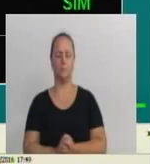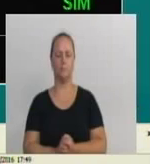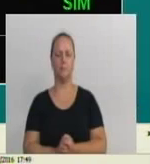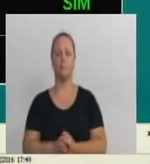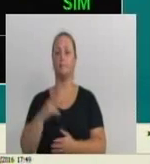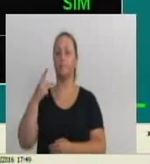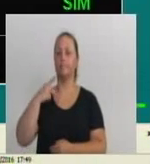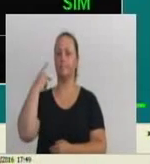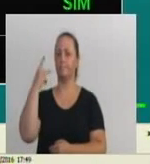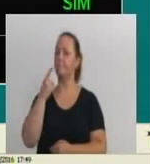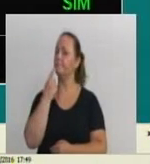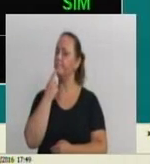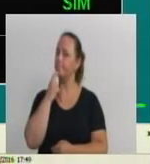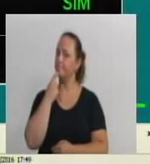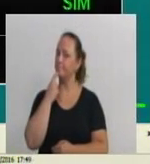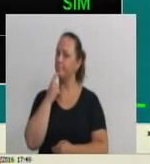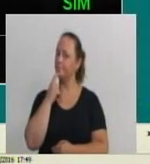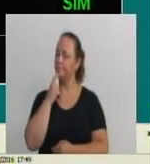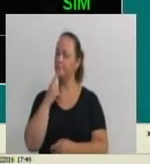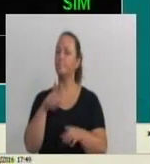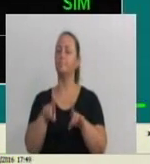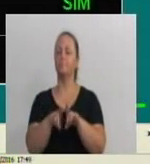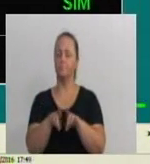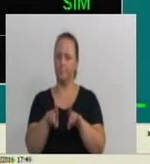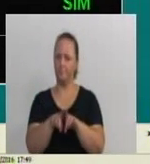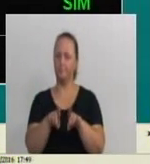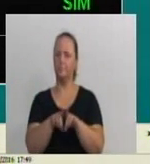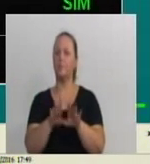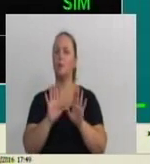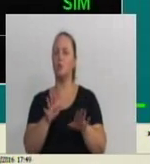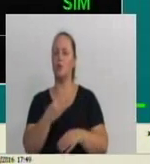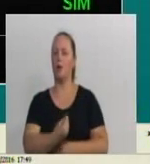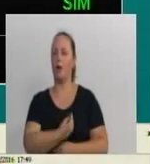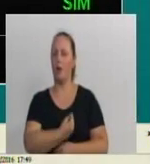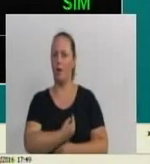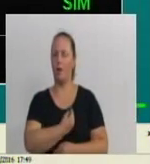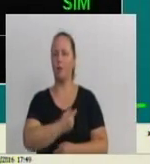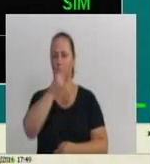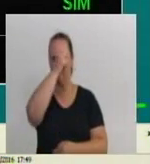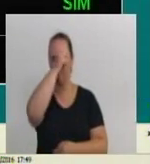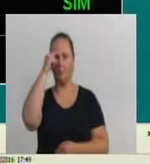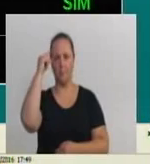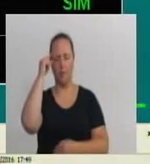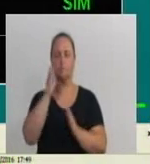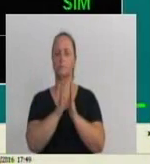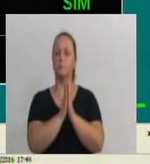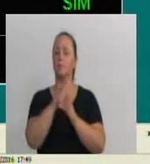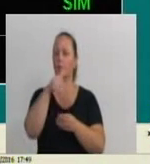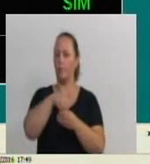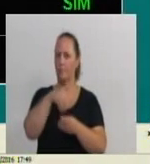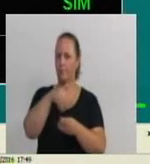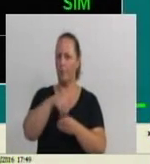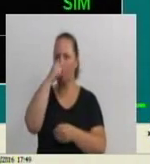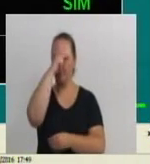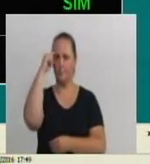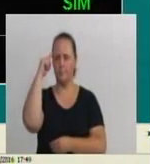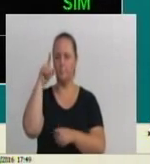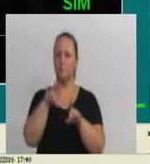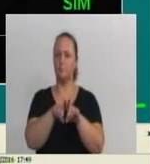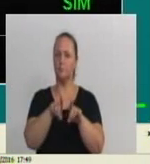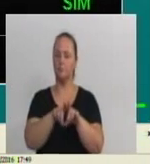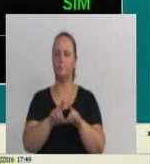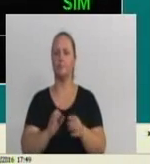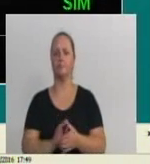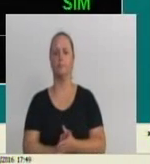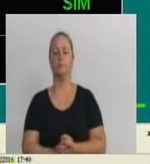Vereador Robinho, também já com a presença do vereador Marcos da Rosa, seu voto, por gentileza, vereador Marcos da Rosa.